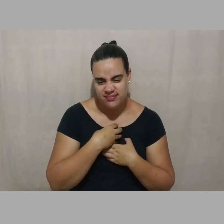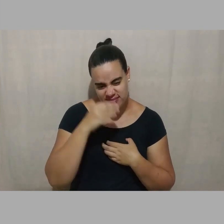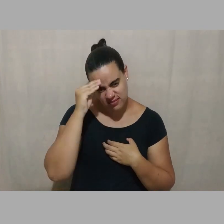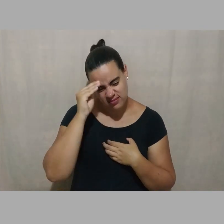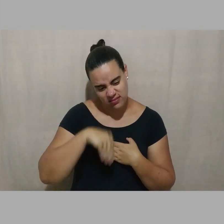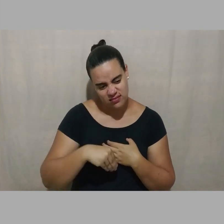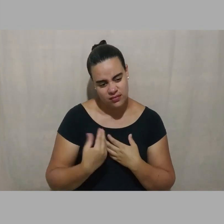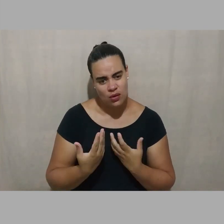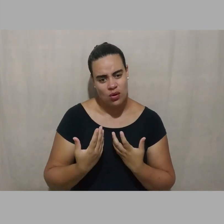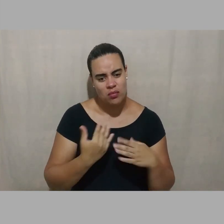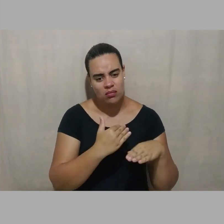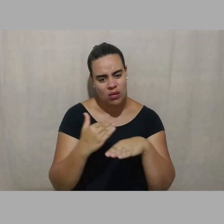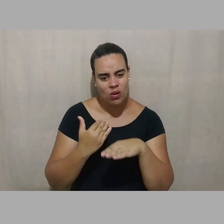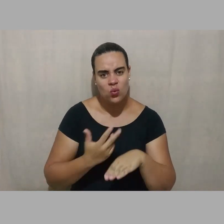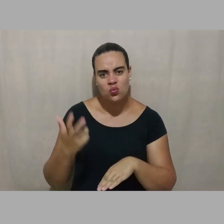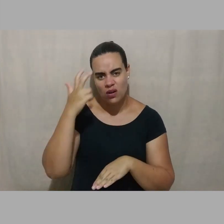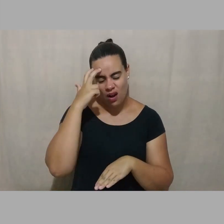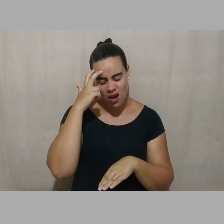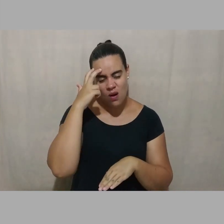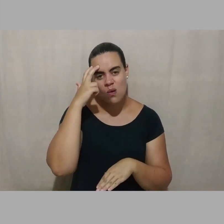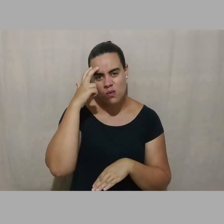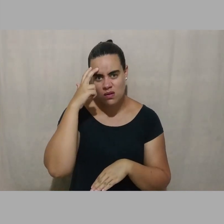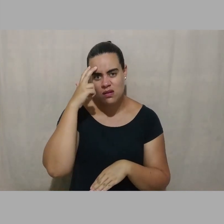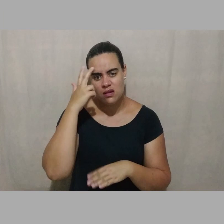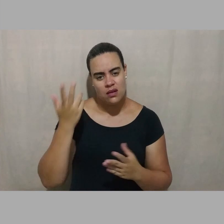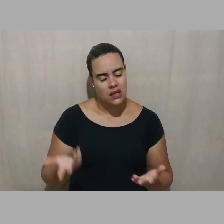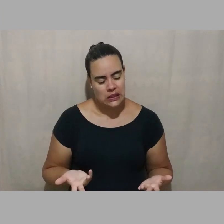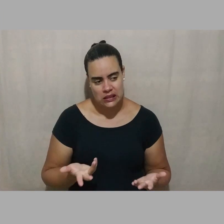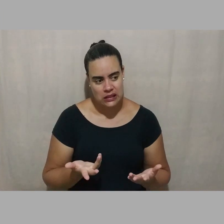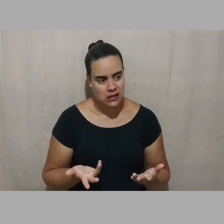insatisfeito com a hegemonia cultural